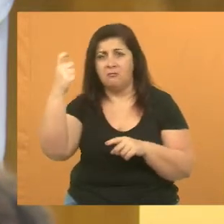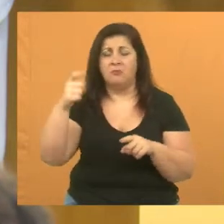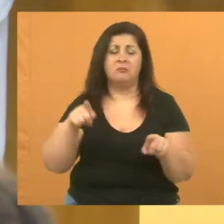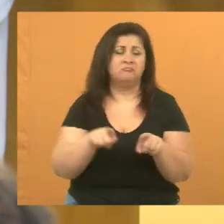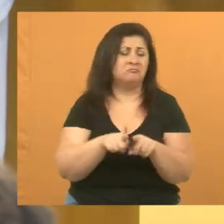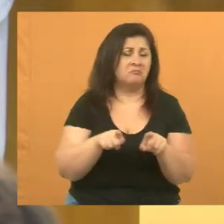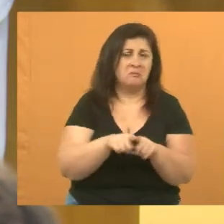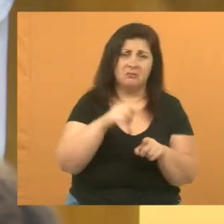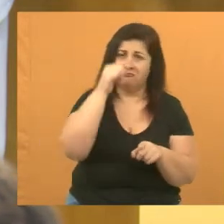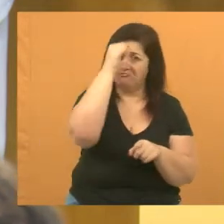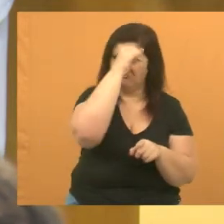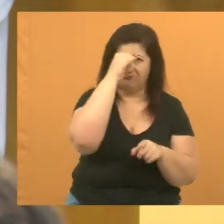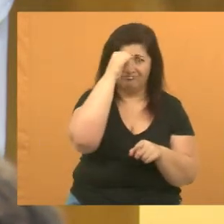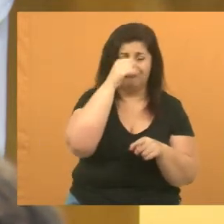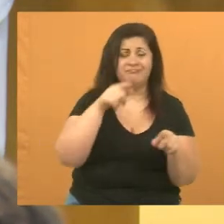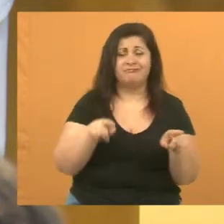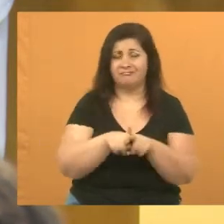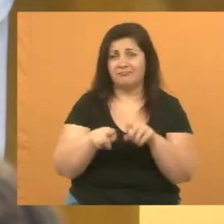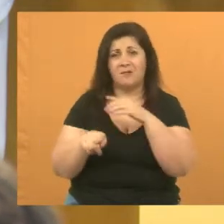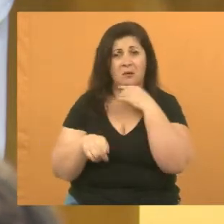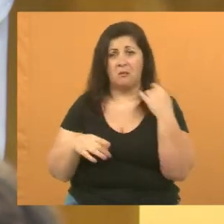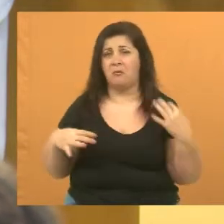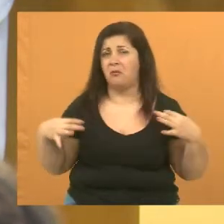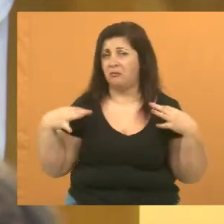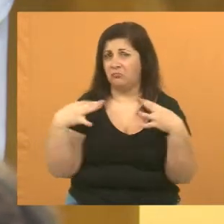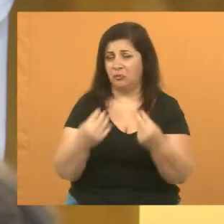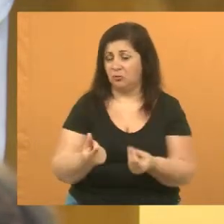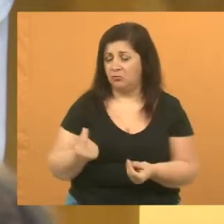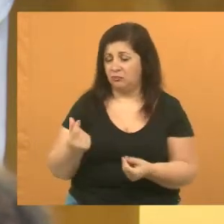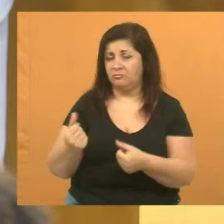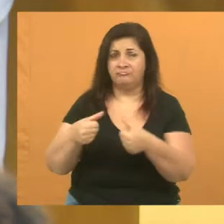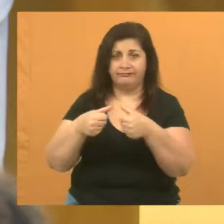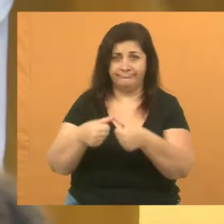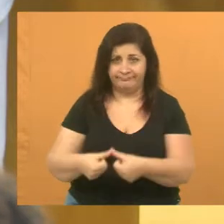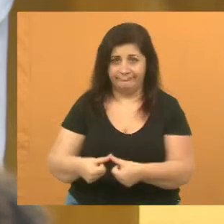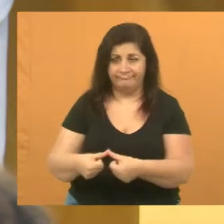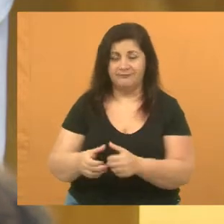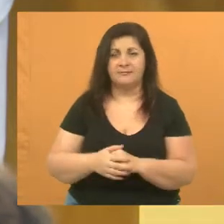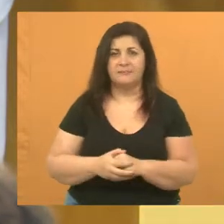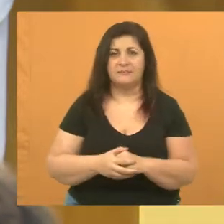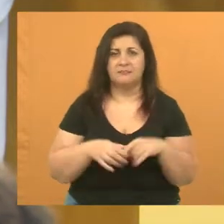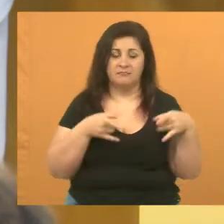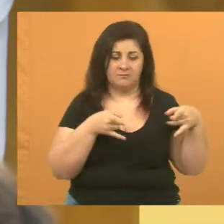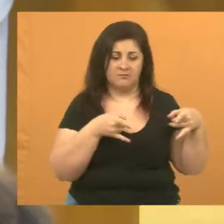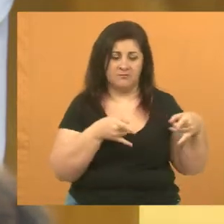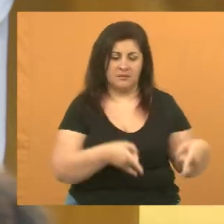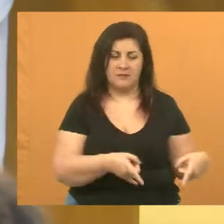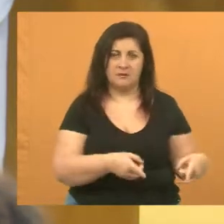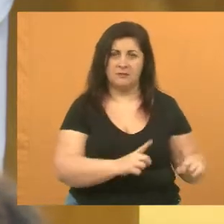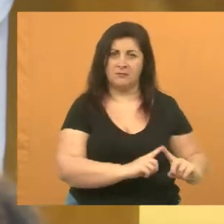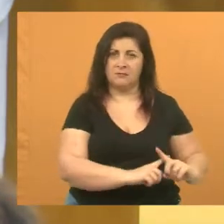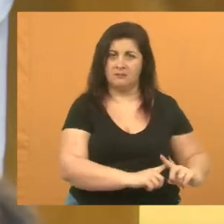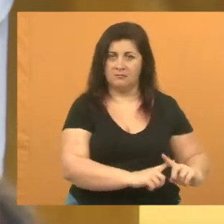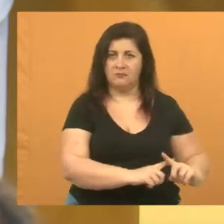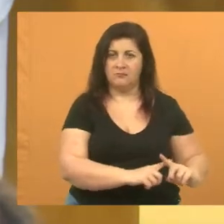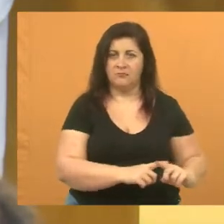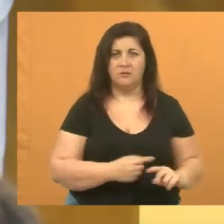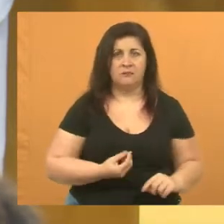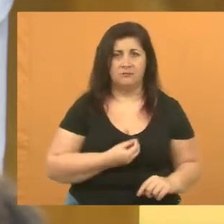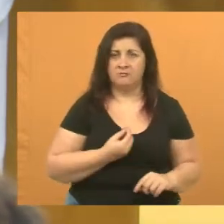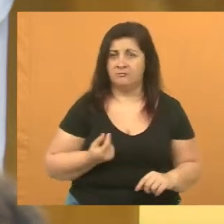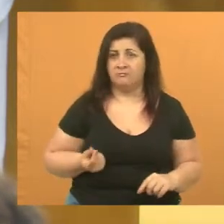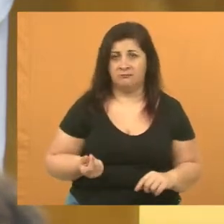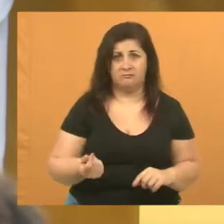e o insensato, deixando a outrem os seus bens. O túmulo será sua eterna morada,